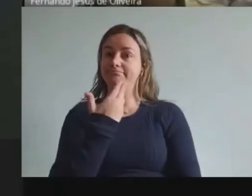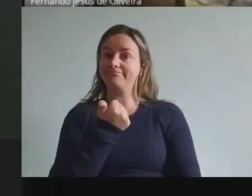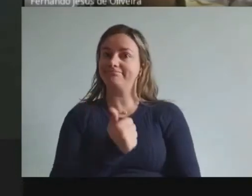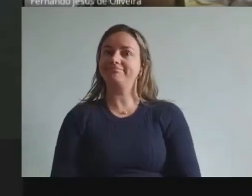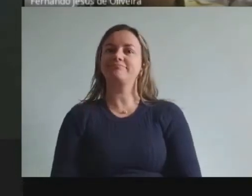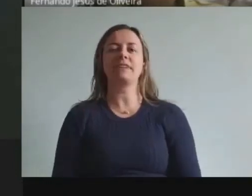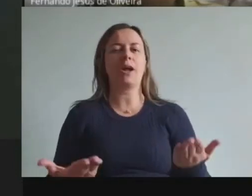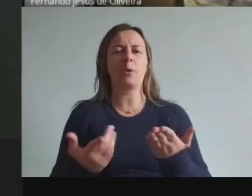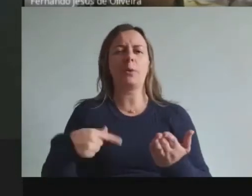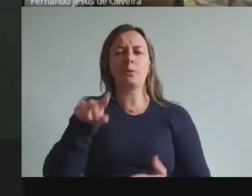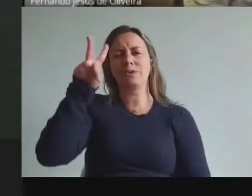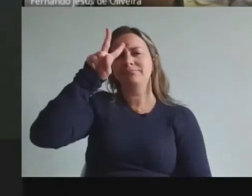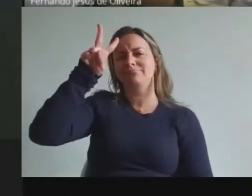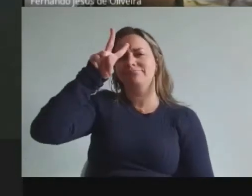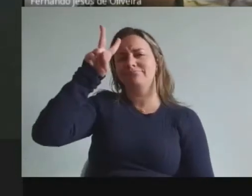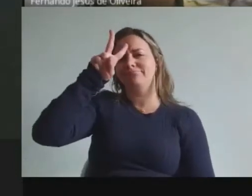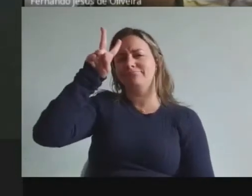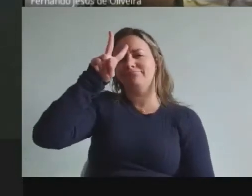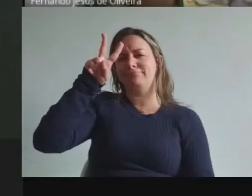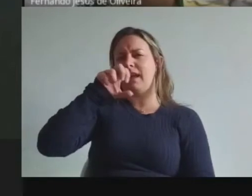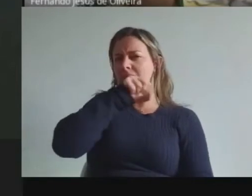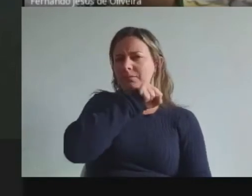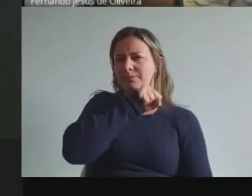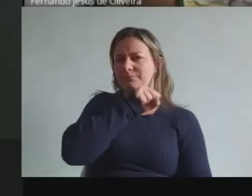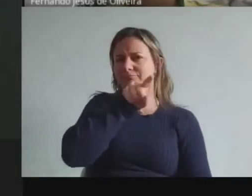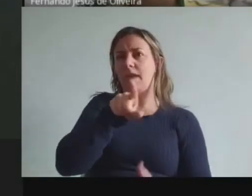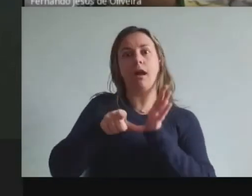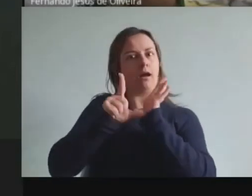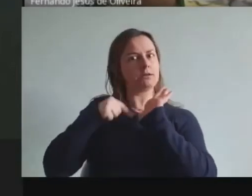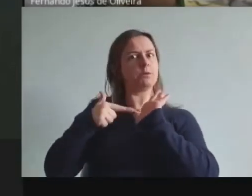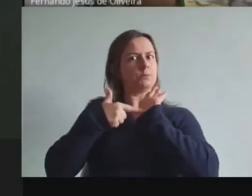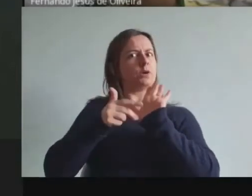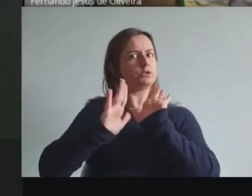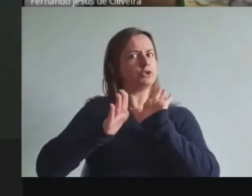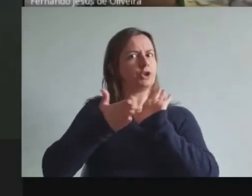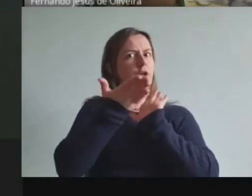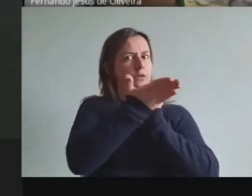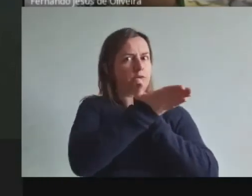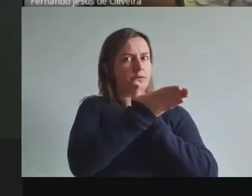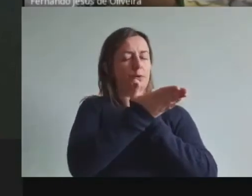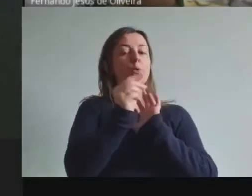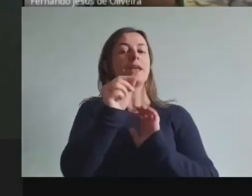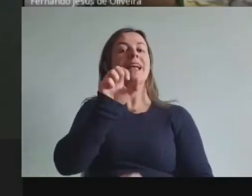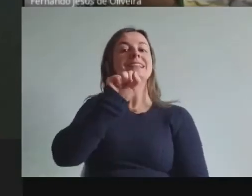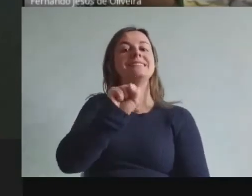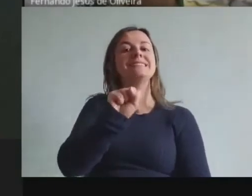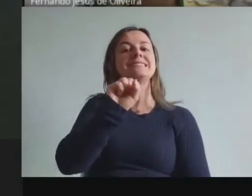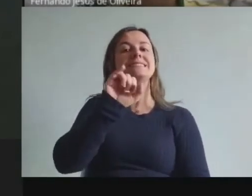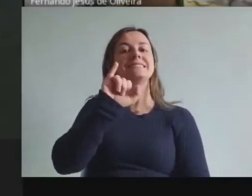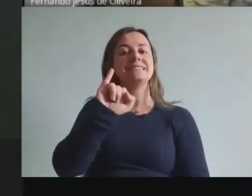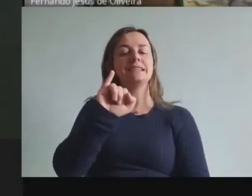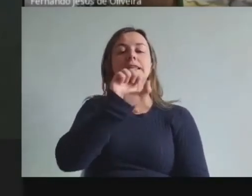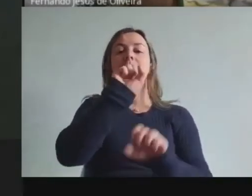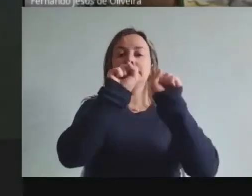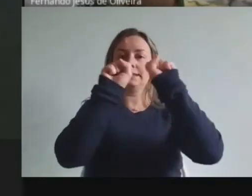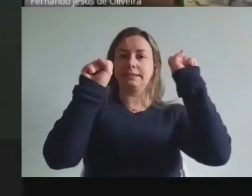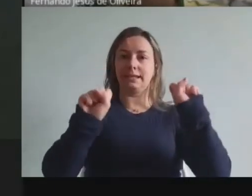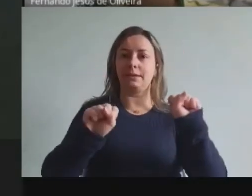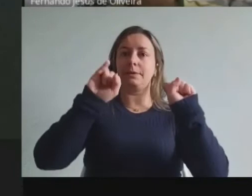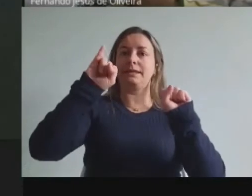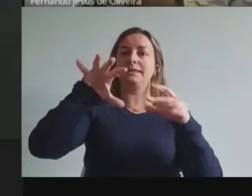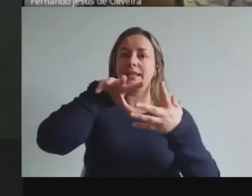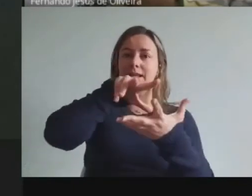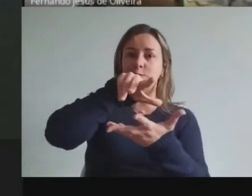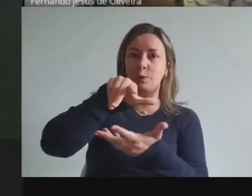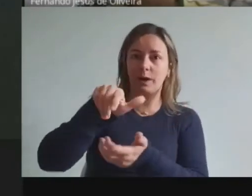Muito bem, vamos revisar aqui rapidamente também, que eu já apresentei para vocês, o Sistema Internacional de Unidades, que